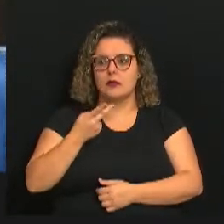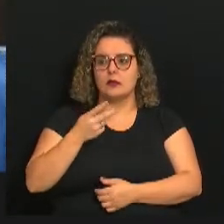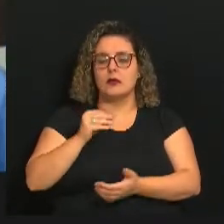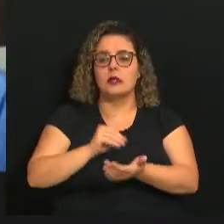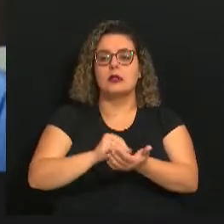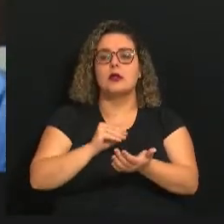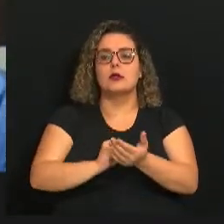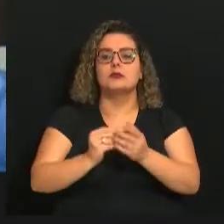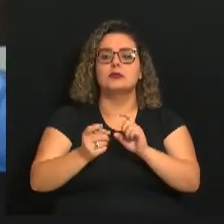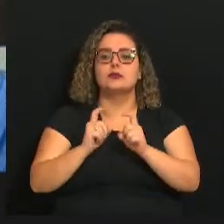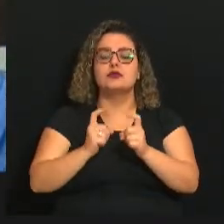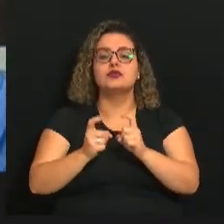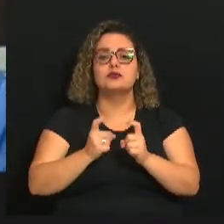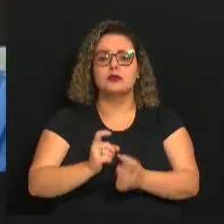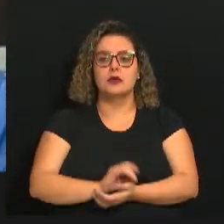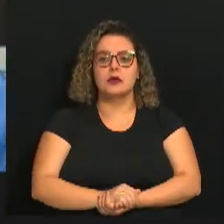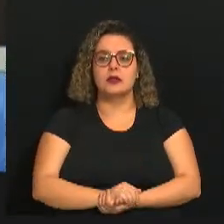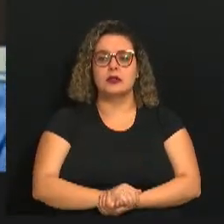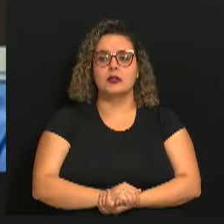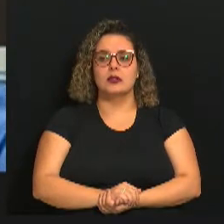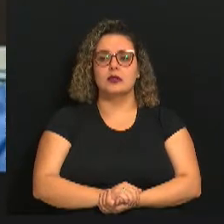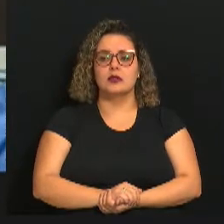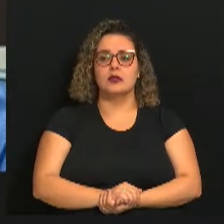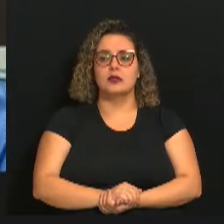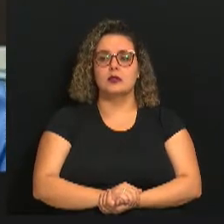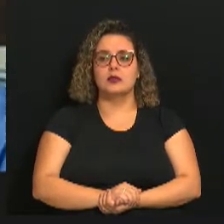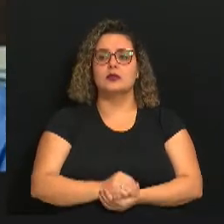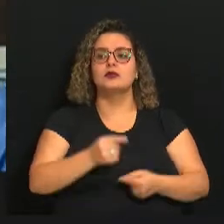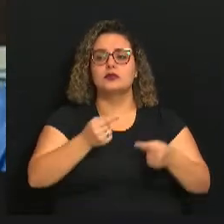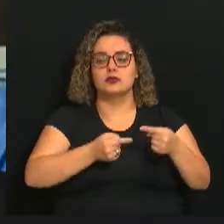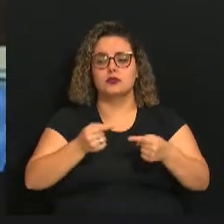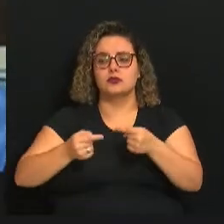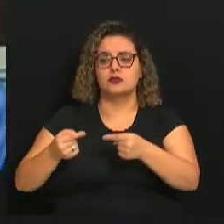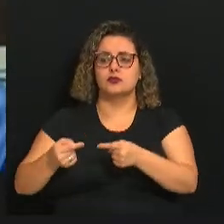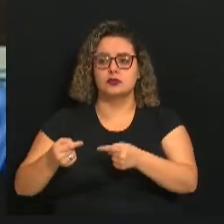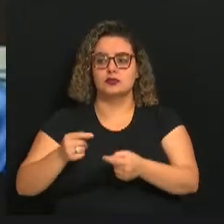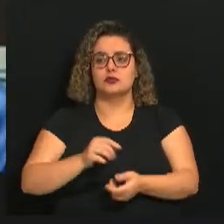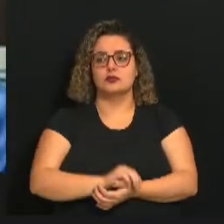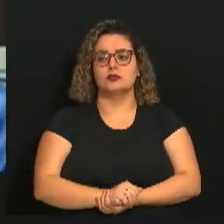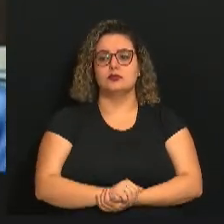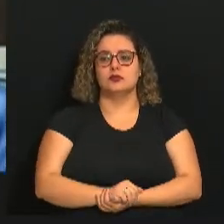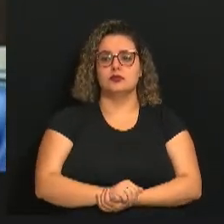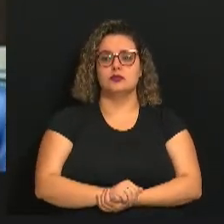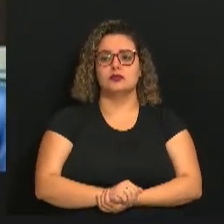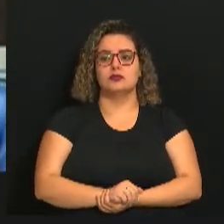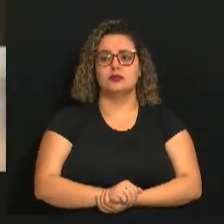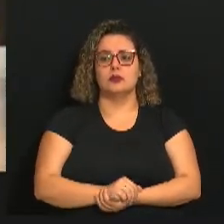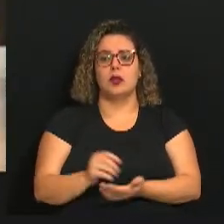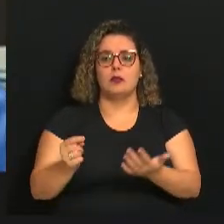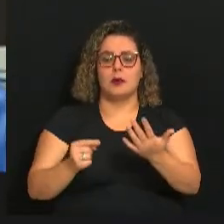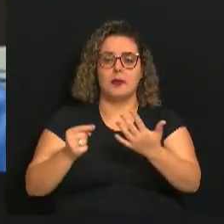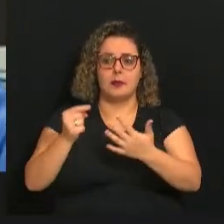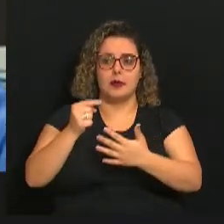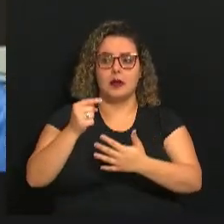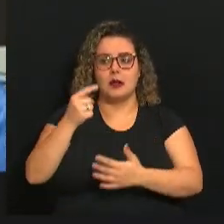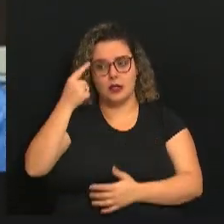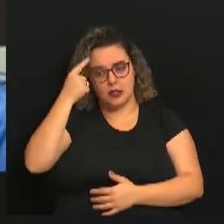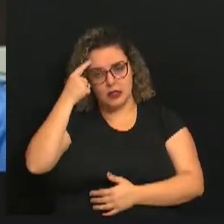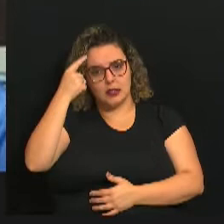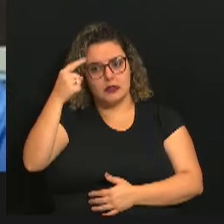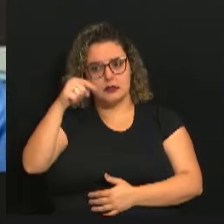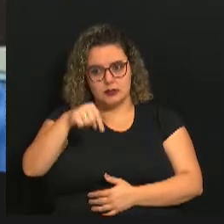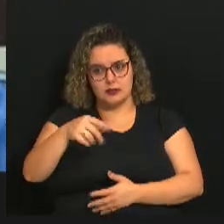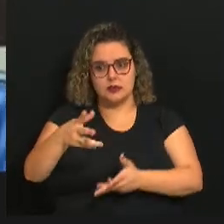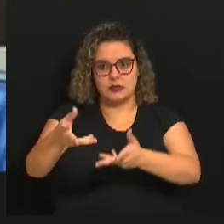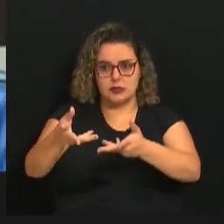reunião, fruto do nosso debate, foi um apontamento da vereadora Guida, a ideia de fazer esse